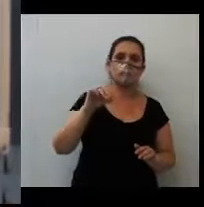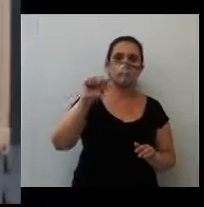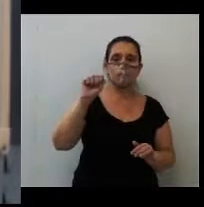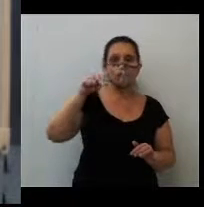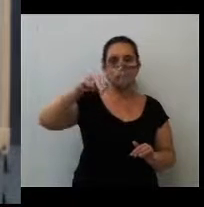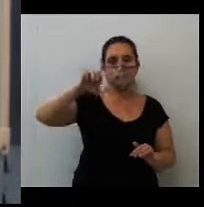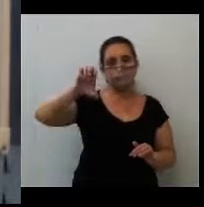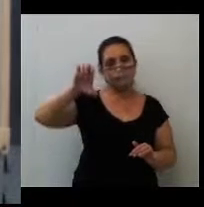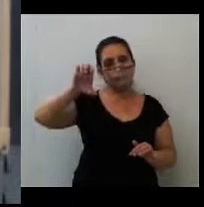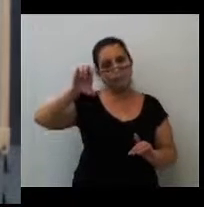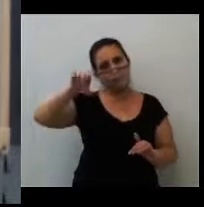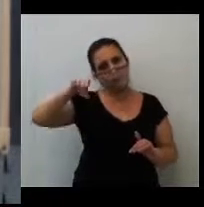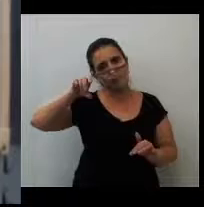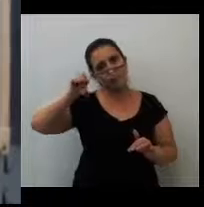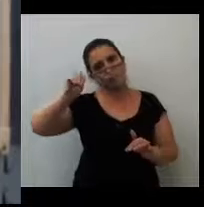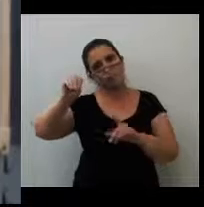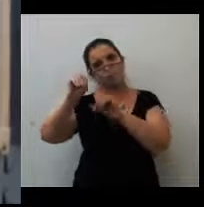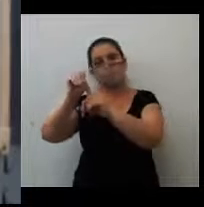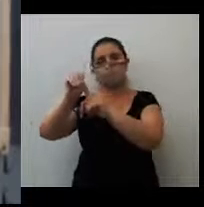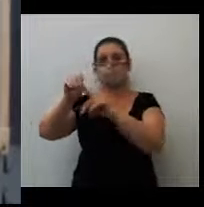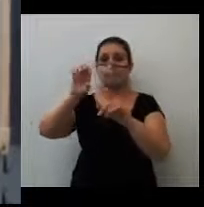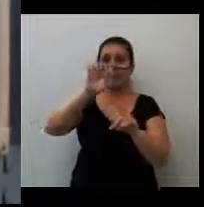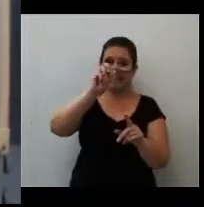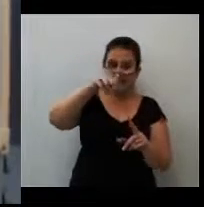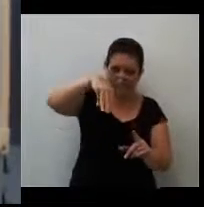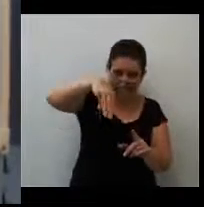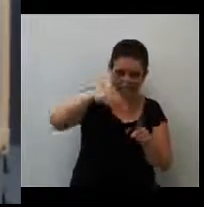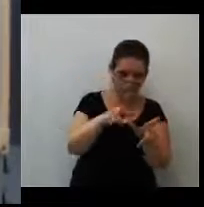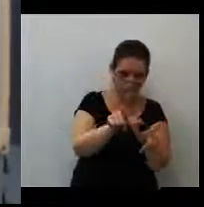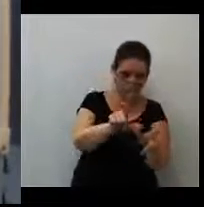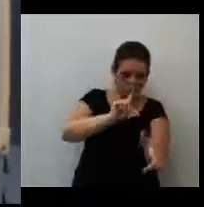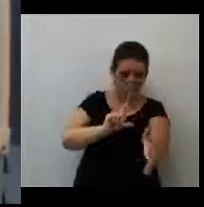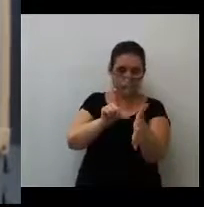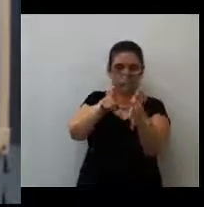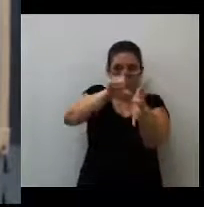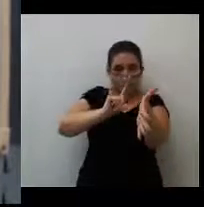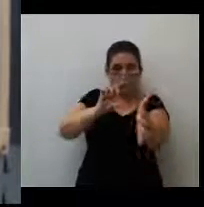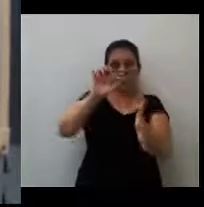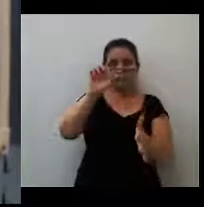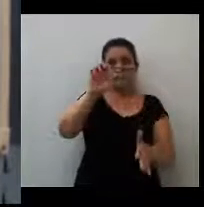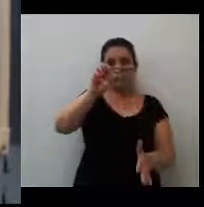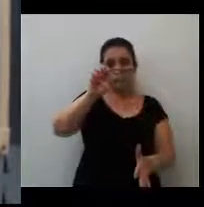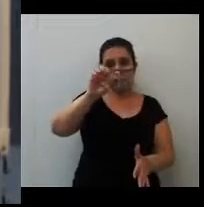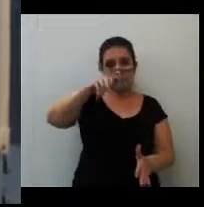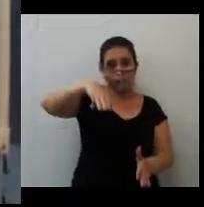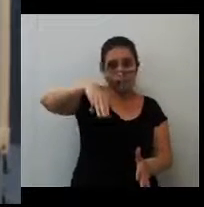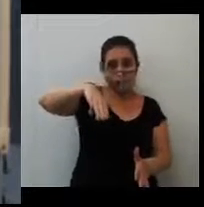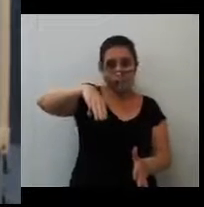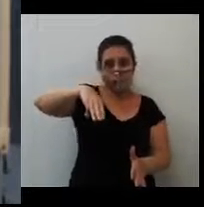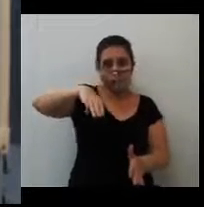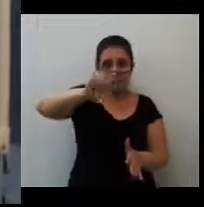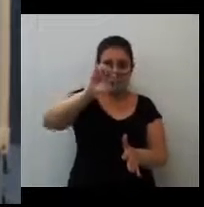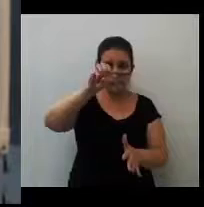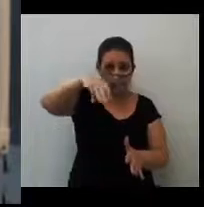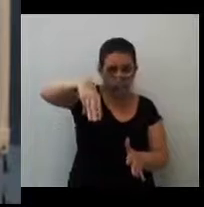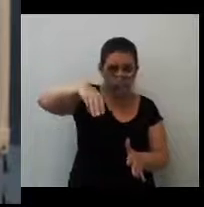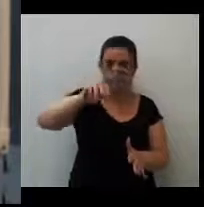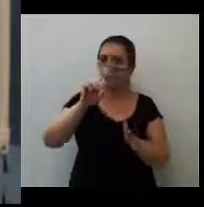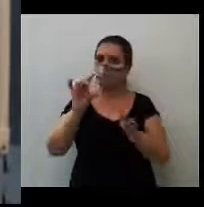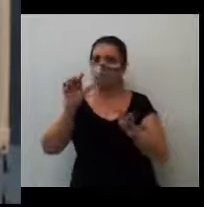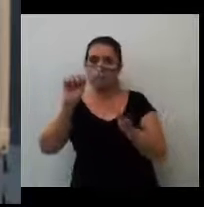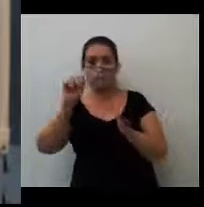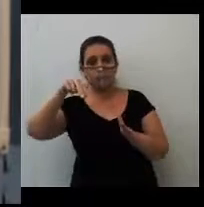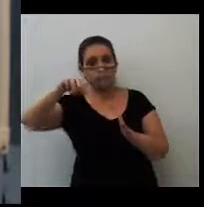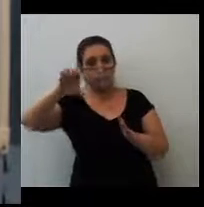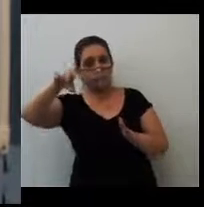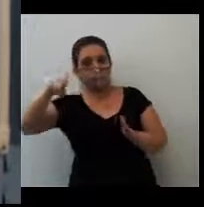ou seja não existe essa ideia de em anexos não existe